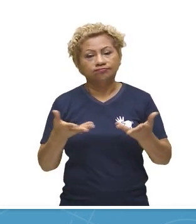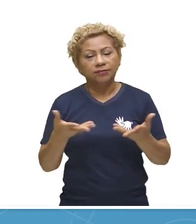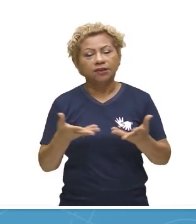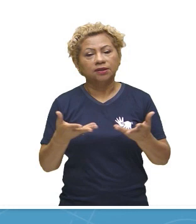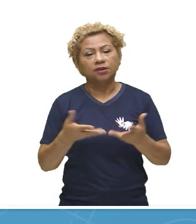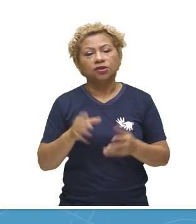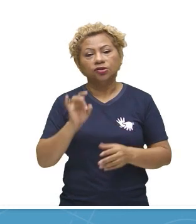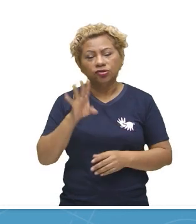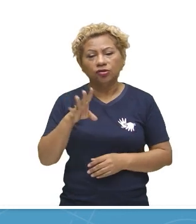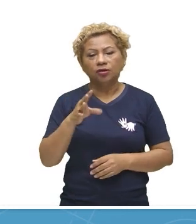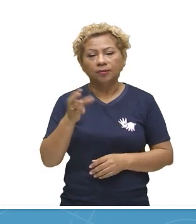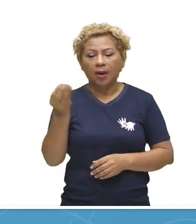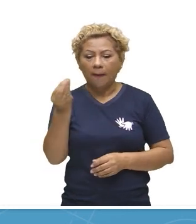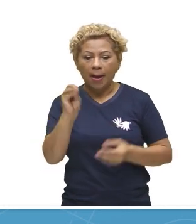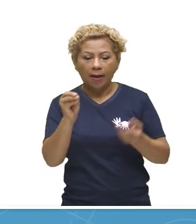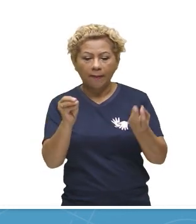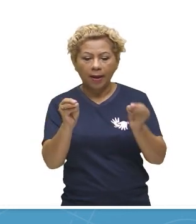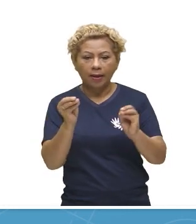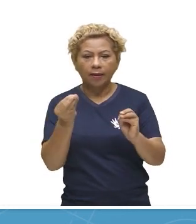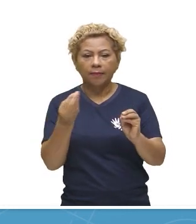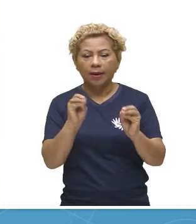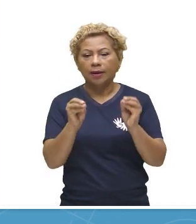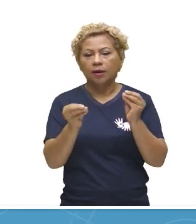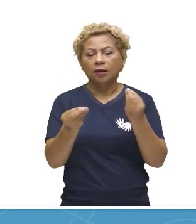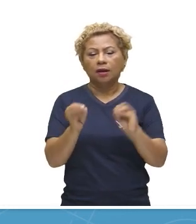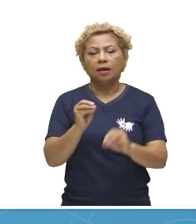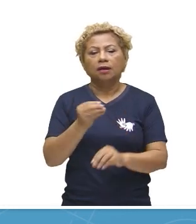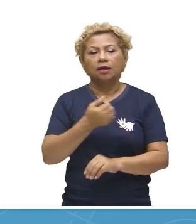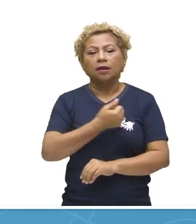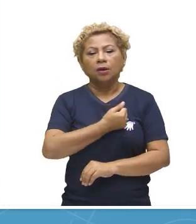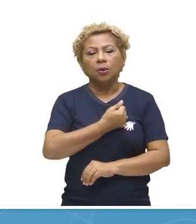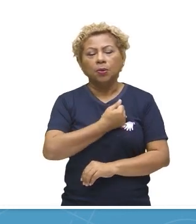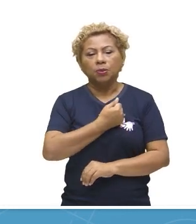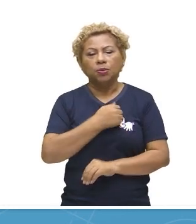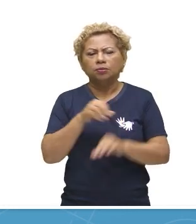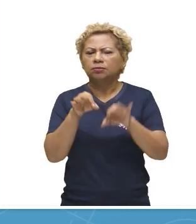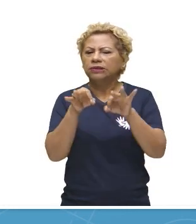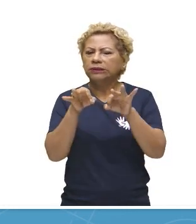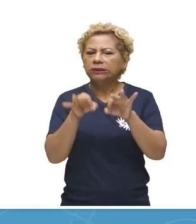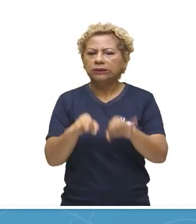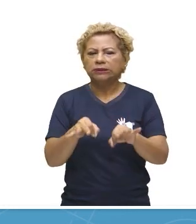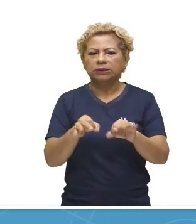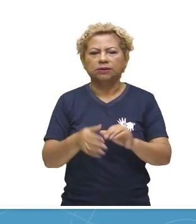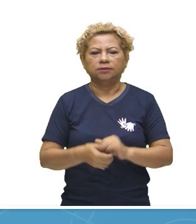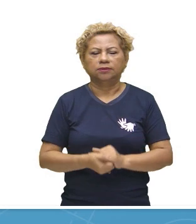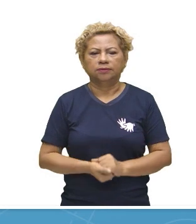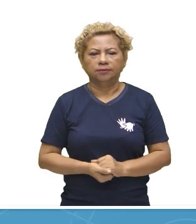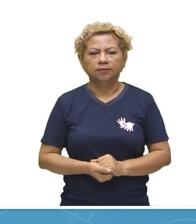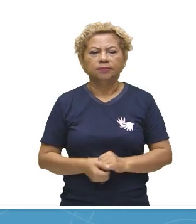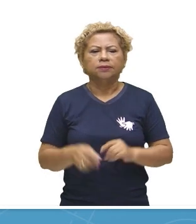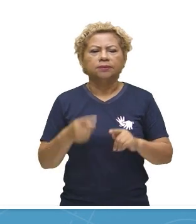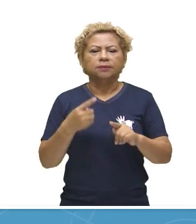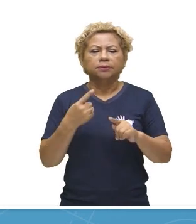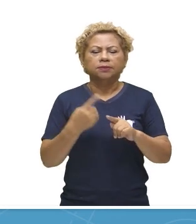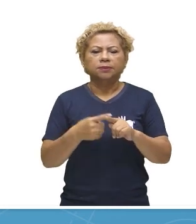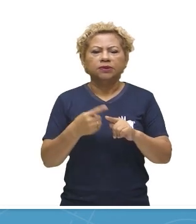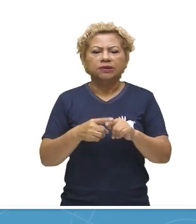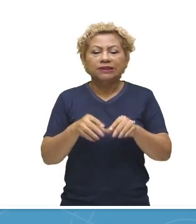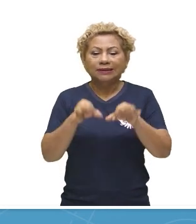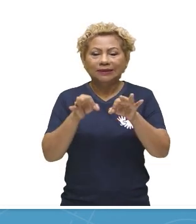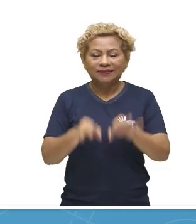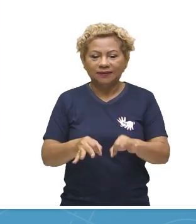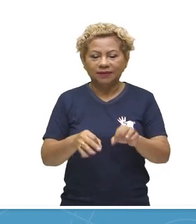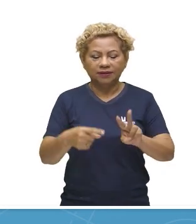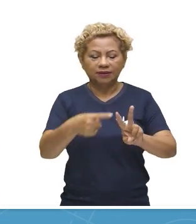identificar, por meio de um produto de fatores iguais, os 8 primeiros quadrados perfeitos, né? Por que é quadrado perfeito? Porque a gente tem uma raiz exata,